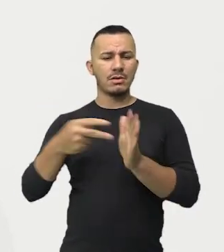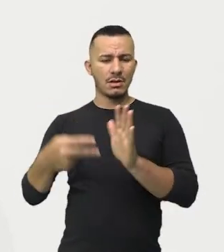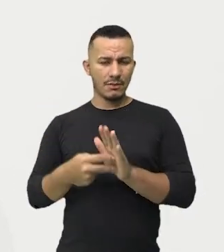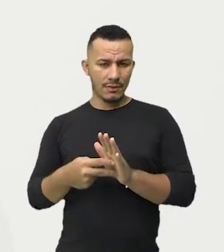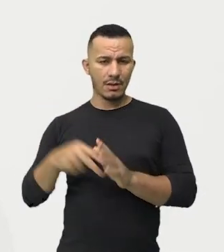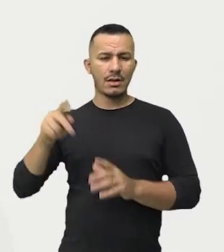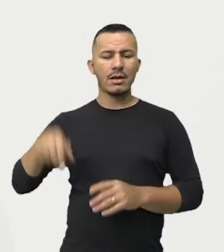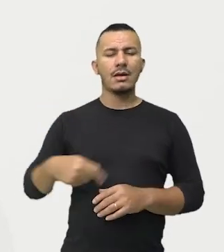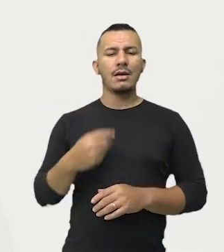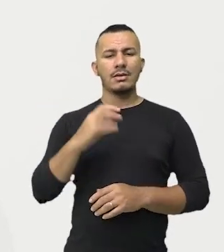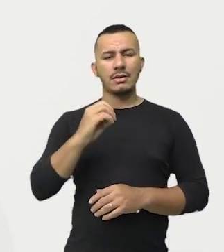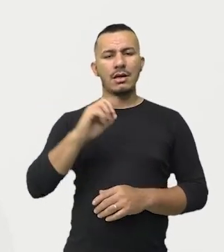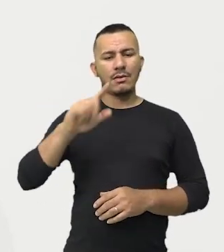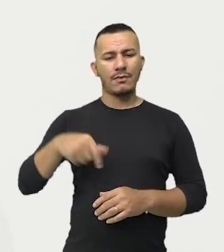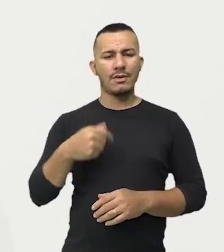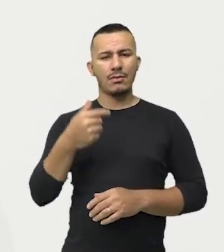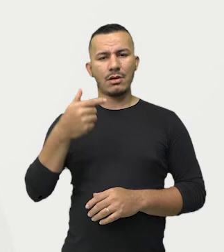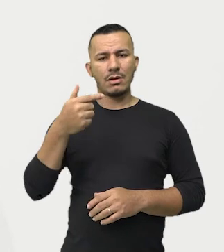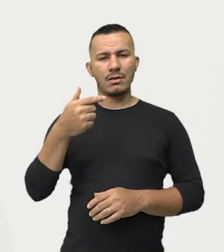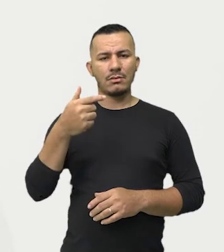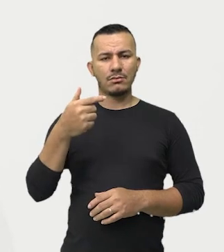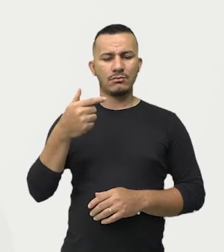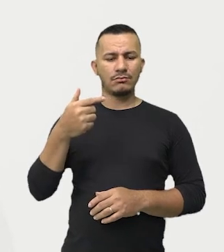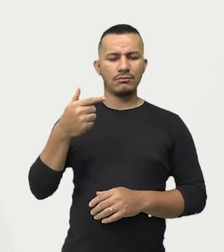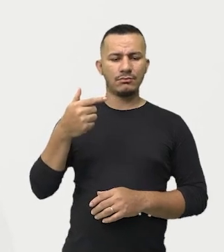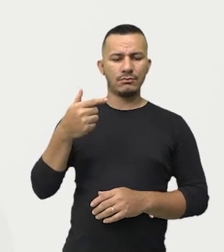coisa que falar